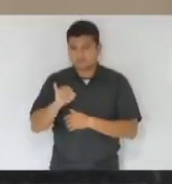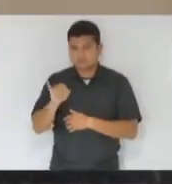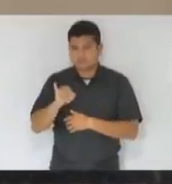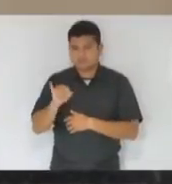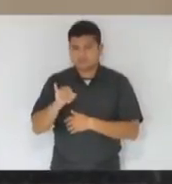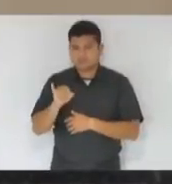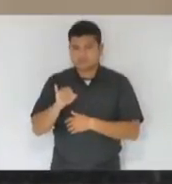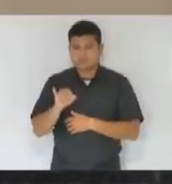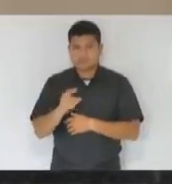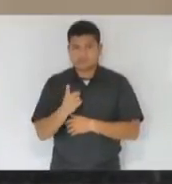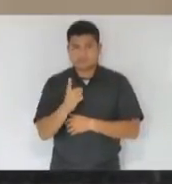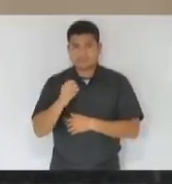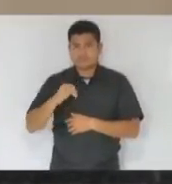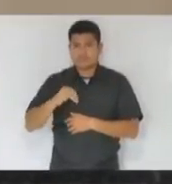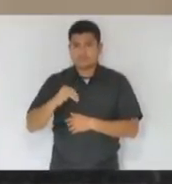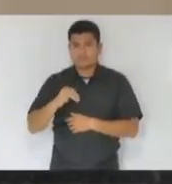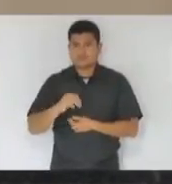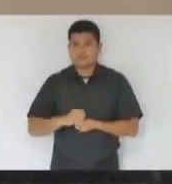10 minutos, Ana.